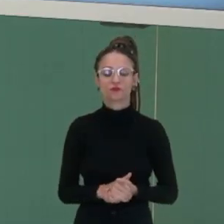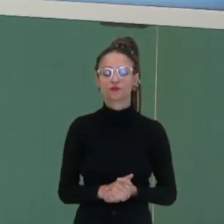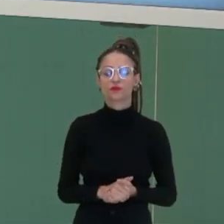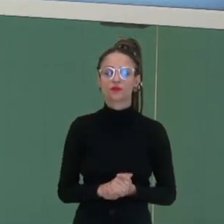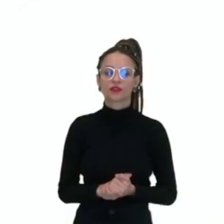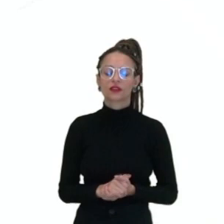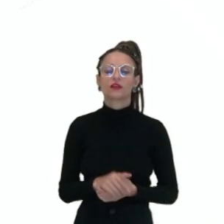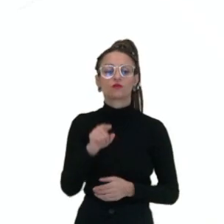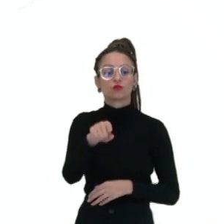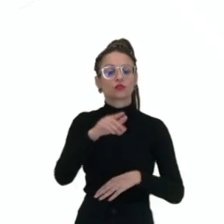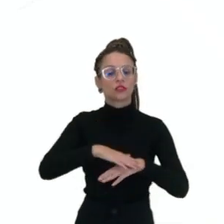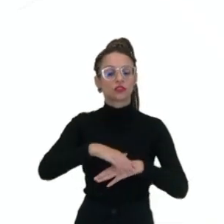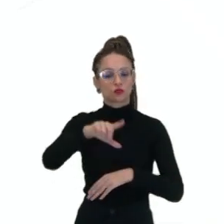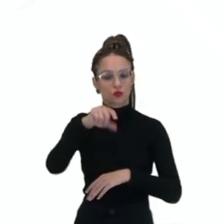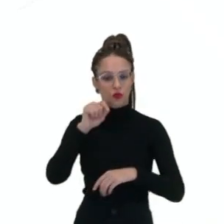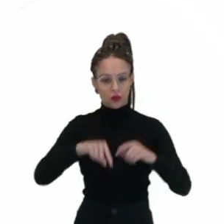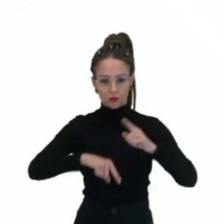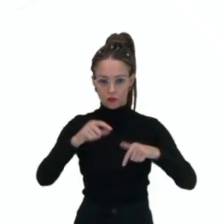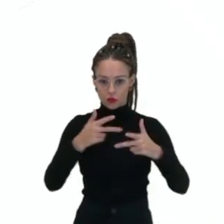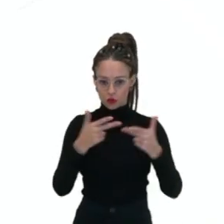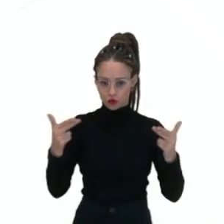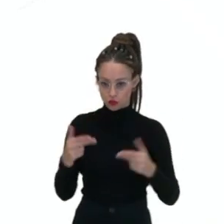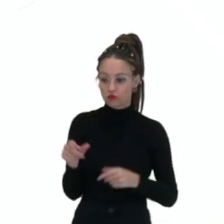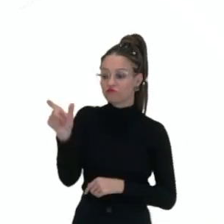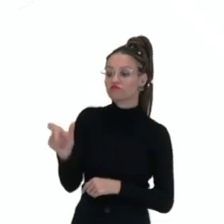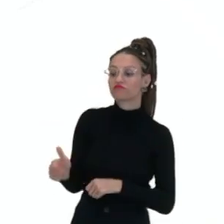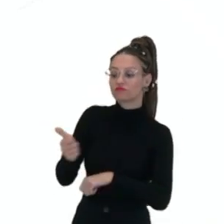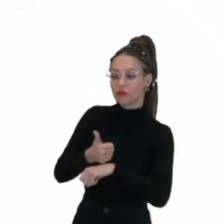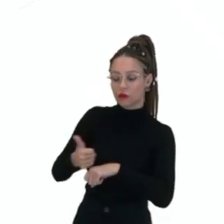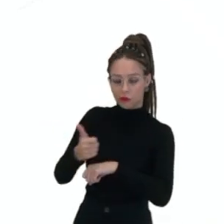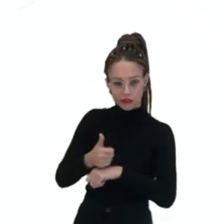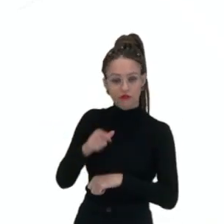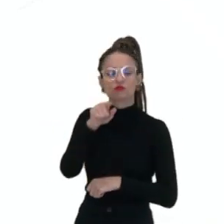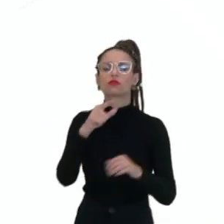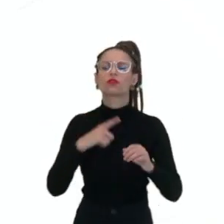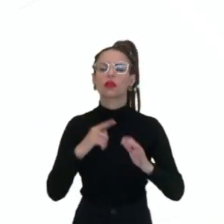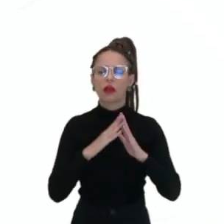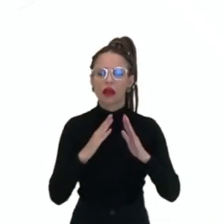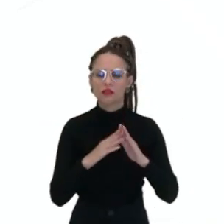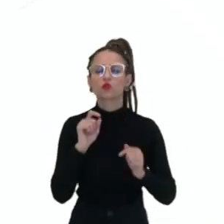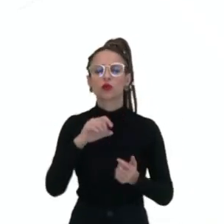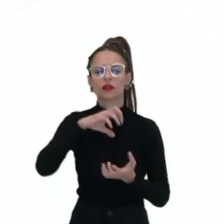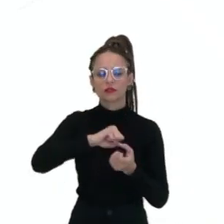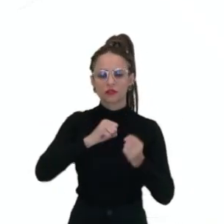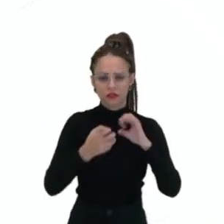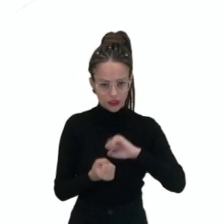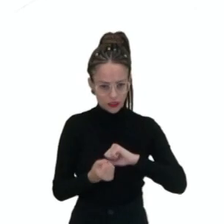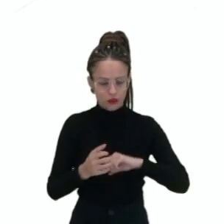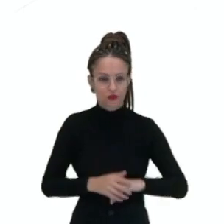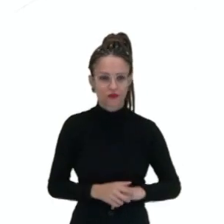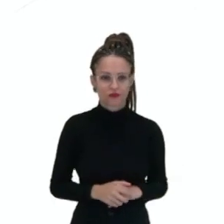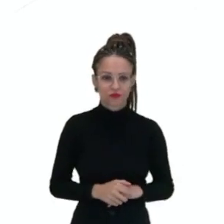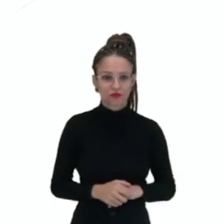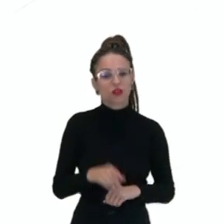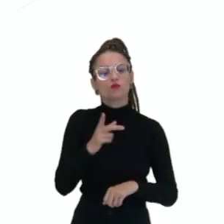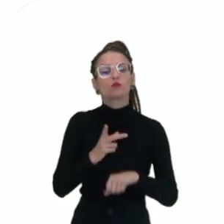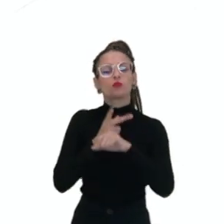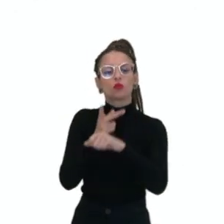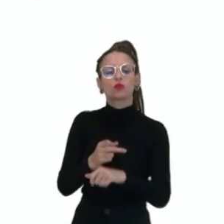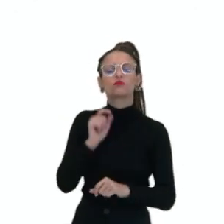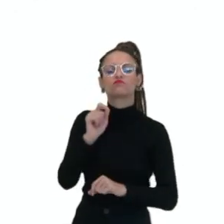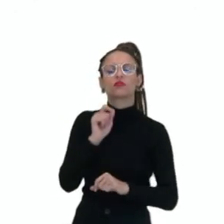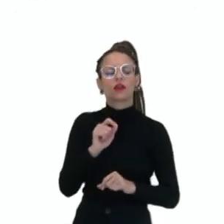lá. Escolha um produto produzido por algum artesão que você tem em sua casa ou que já teve. Procure identificar